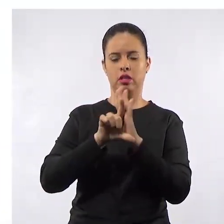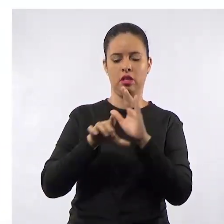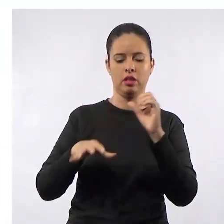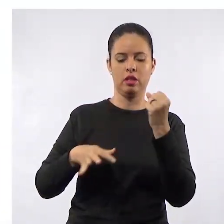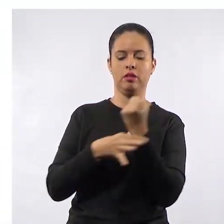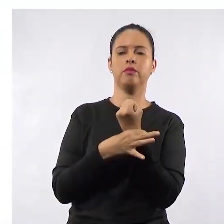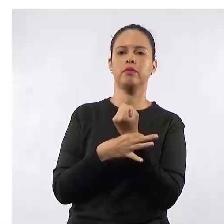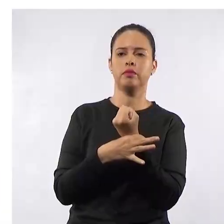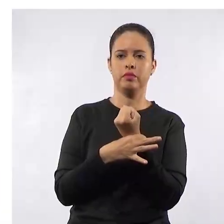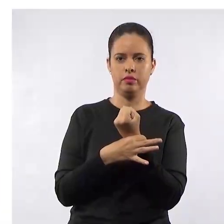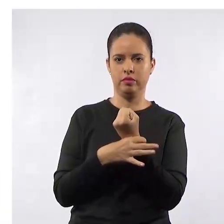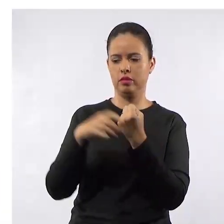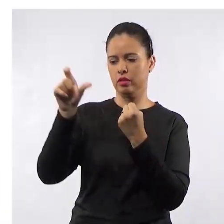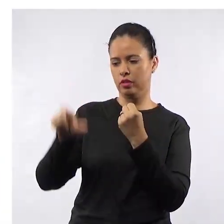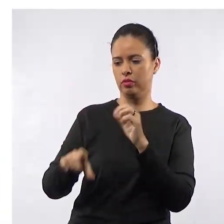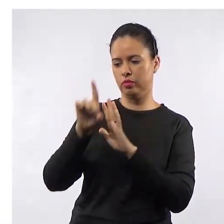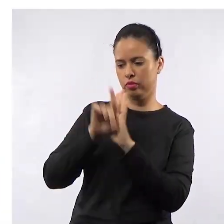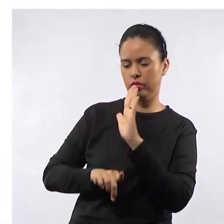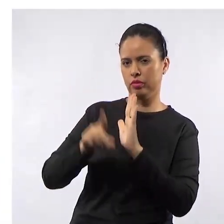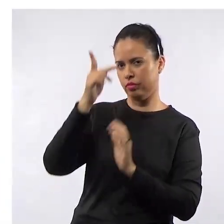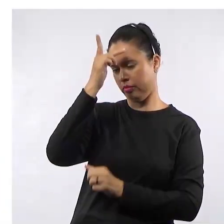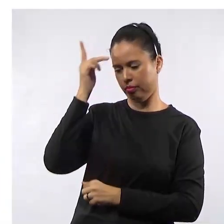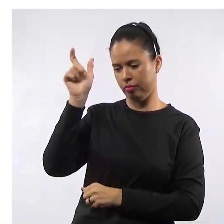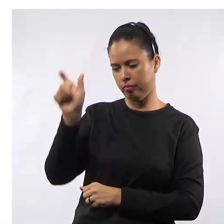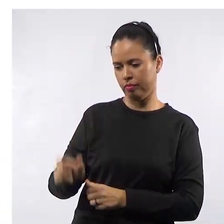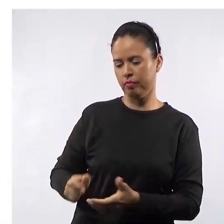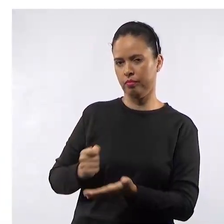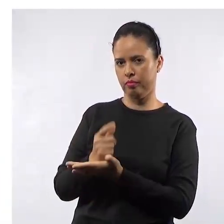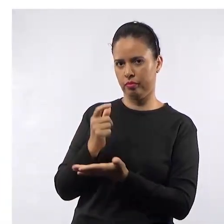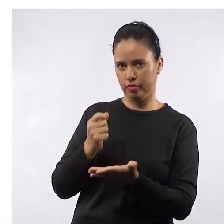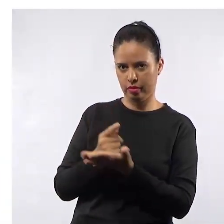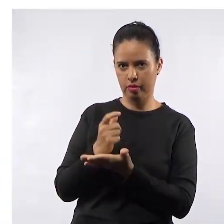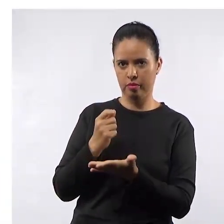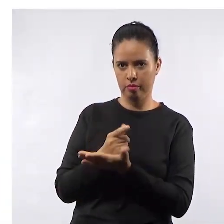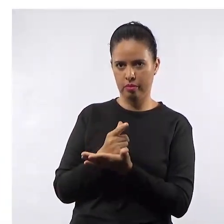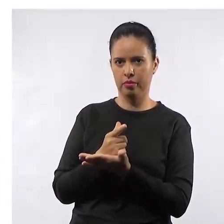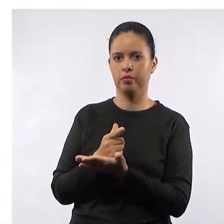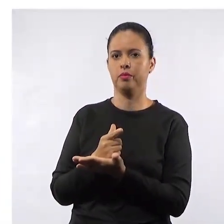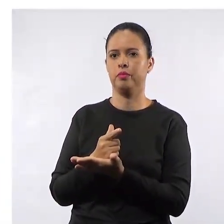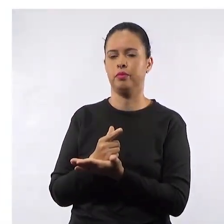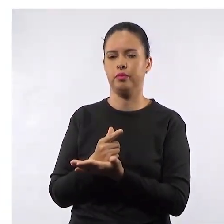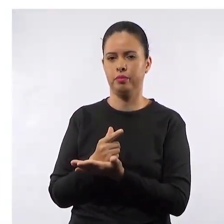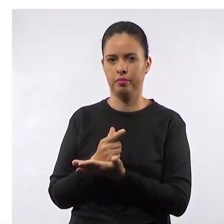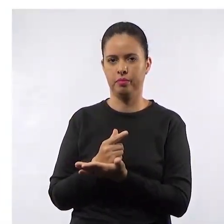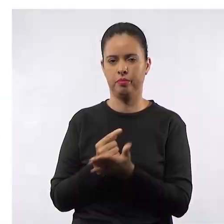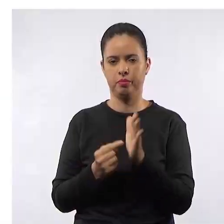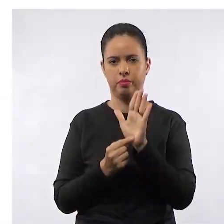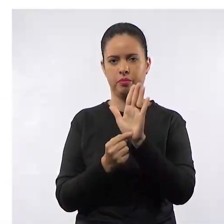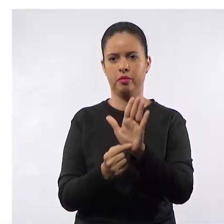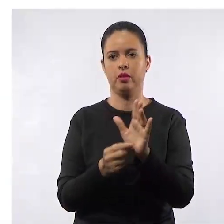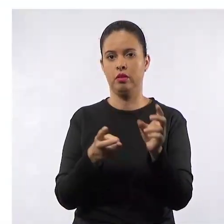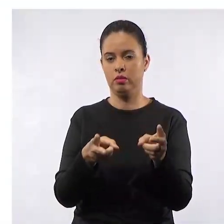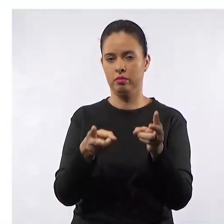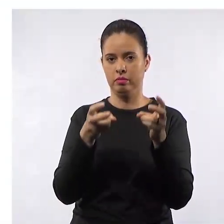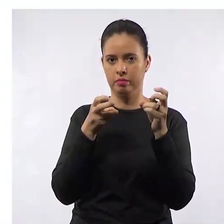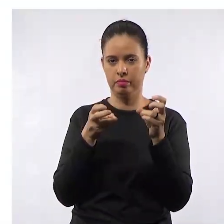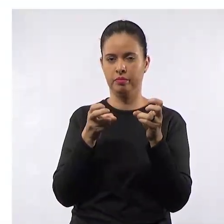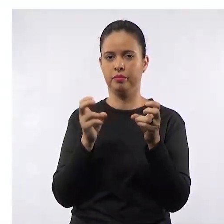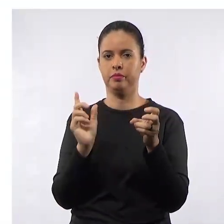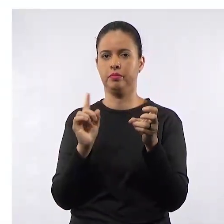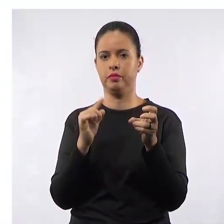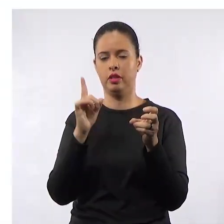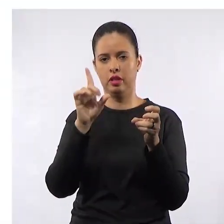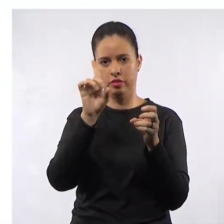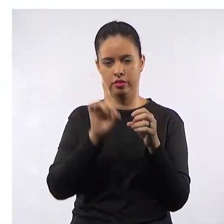a defesa do consumidor, né? Aqui foi um grifo nosso, eu destaquei para te chamar a atenção. Então, perceba,